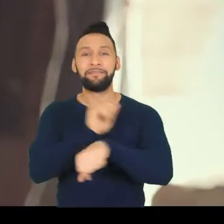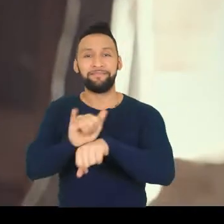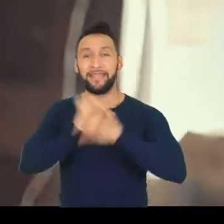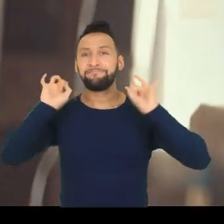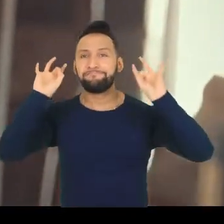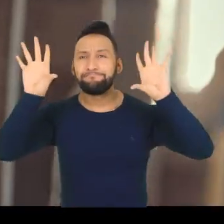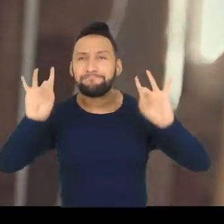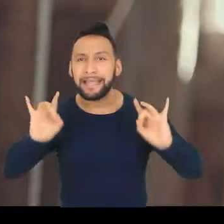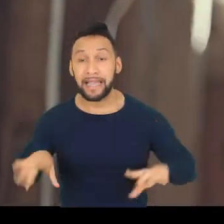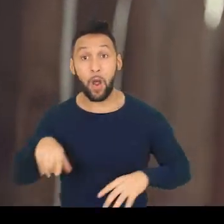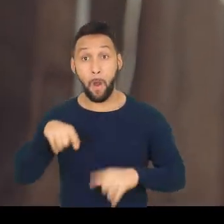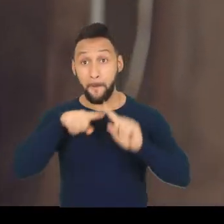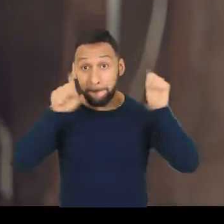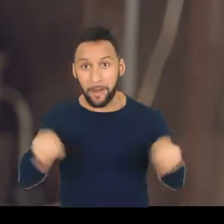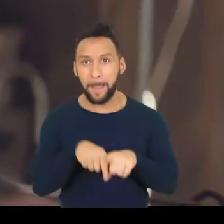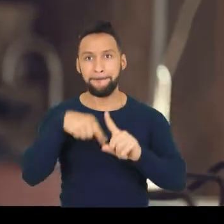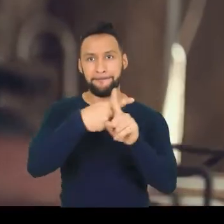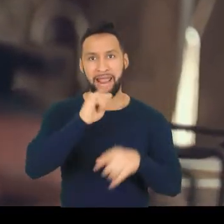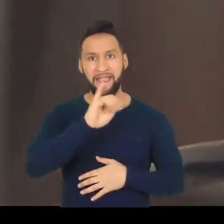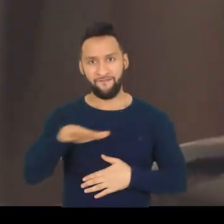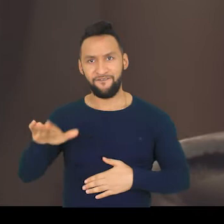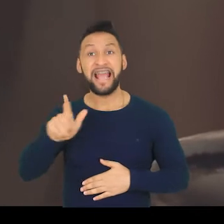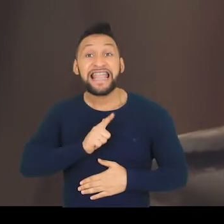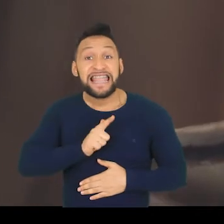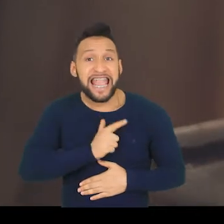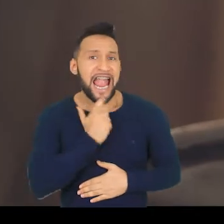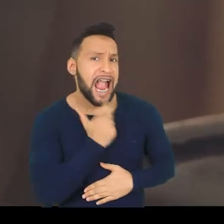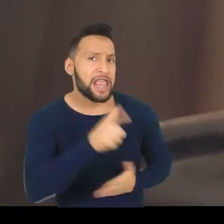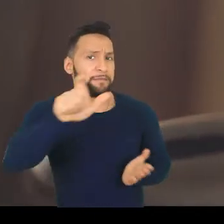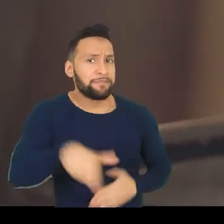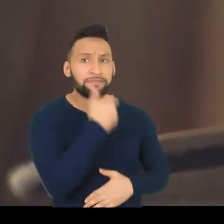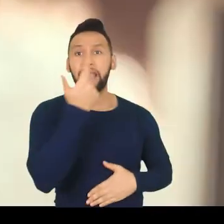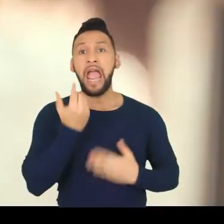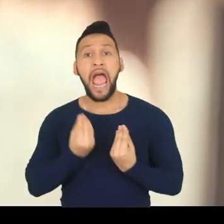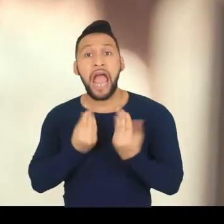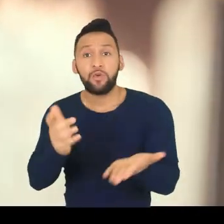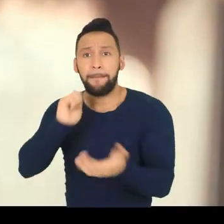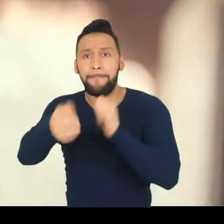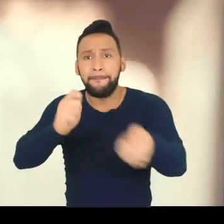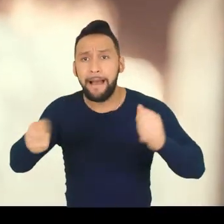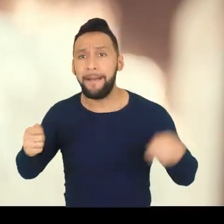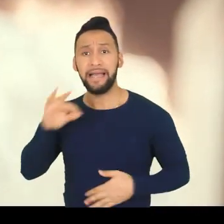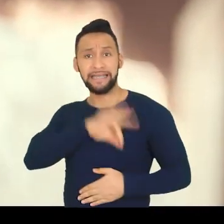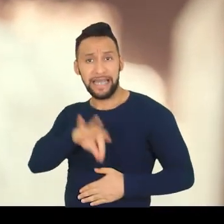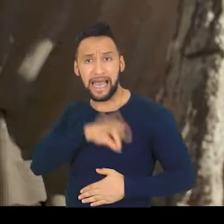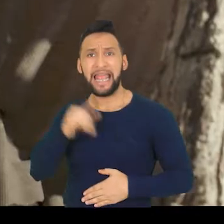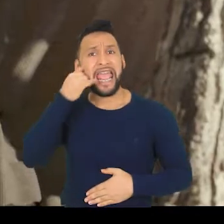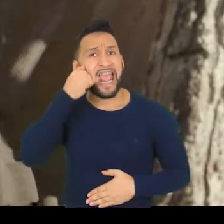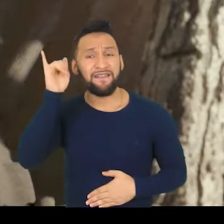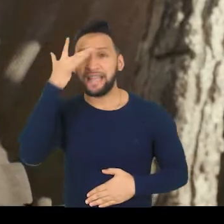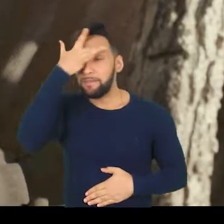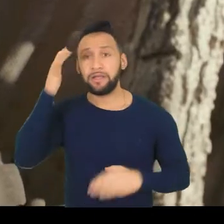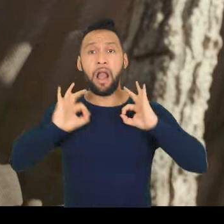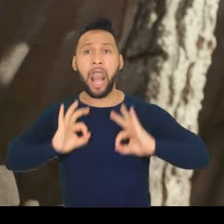Infância Ceará conta ainda com o cartão Mais Infância, que ajuda a reduzir as desigualdades sociais e a extrema